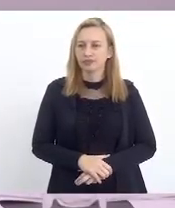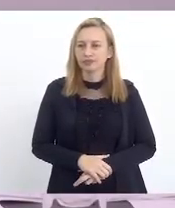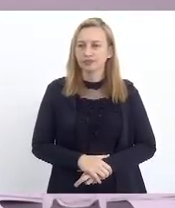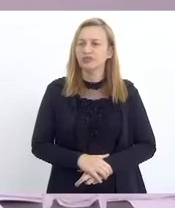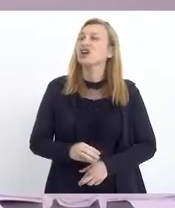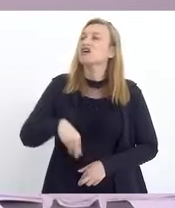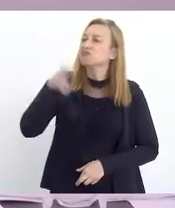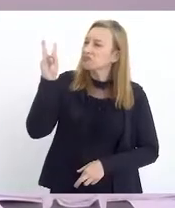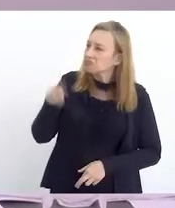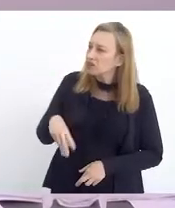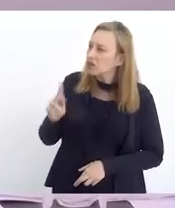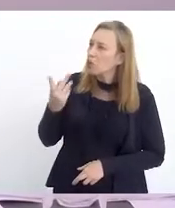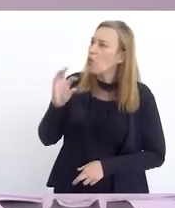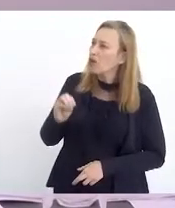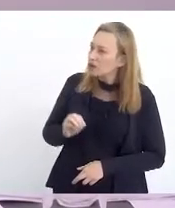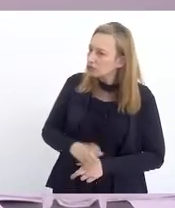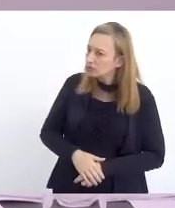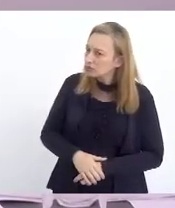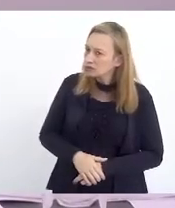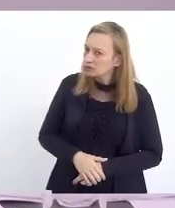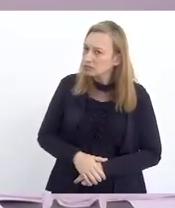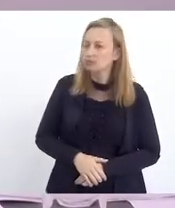Quem é o Hélio Vanderlei? Ok.